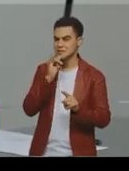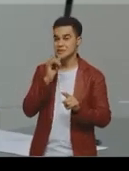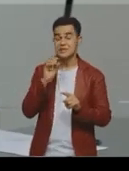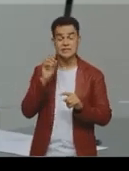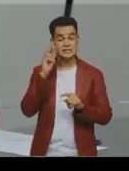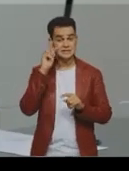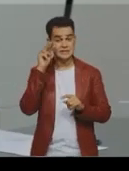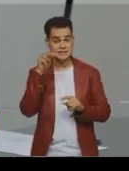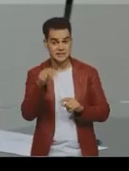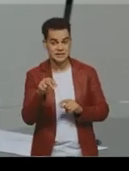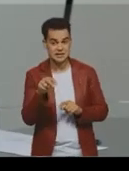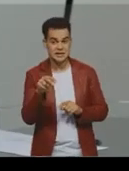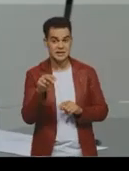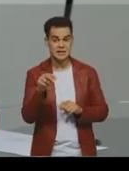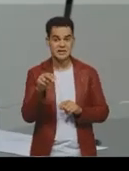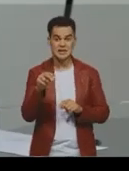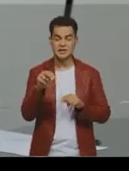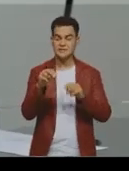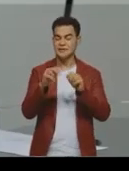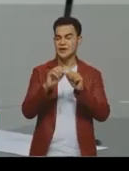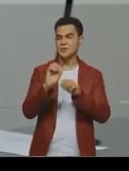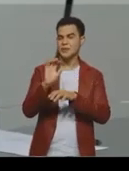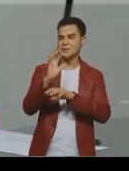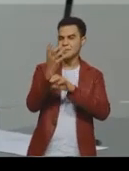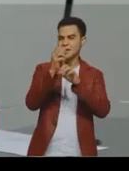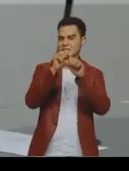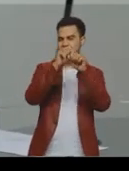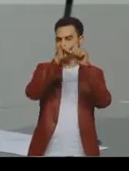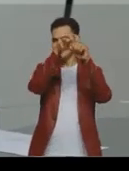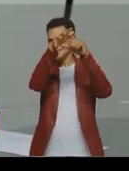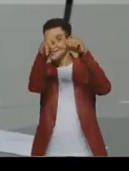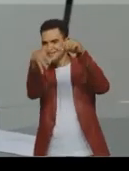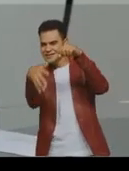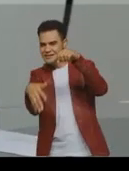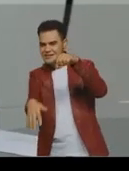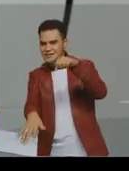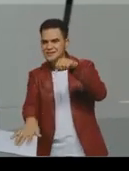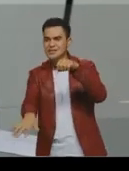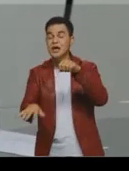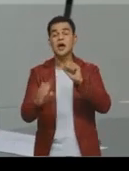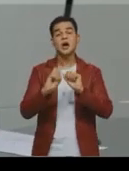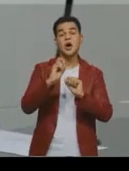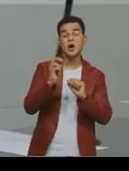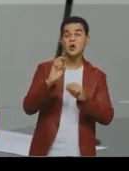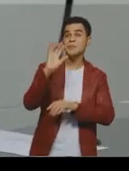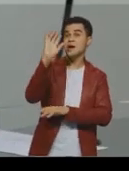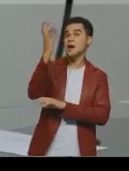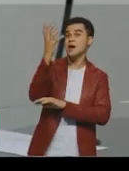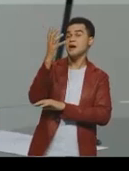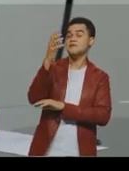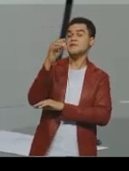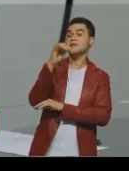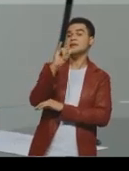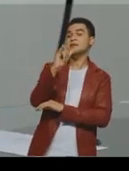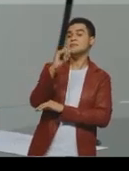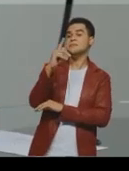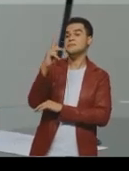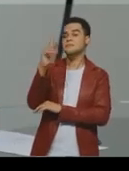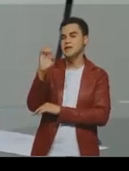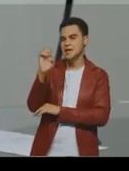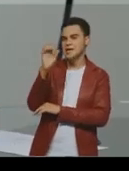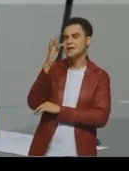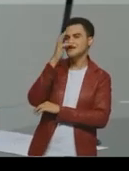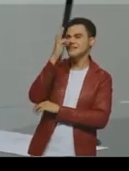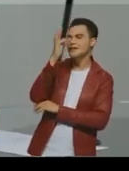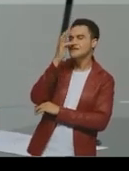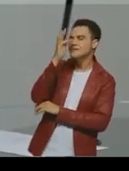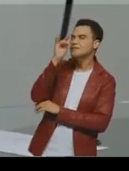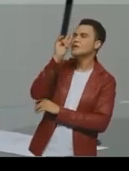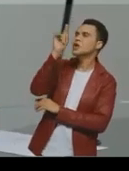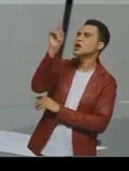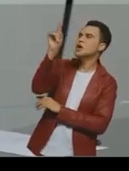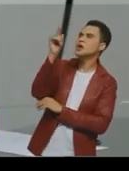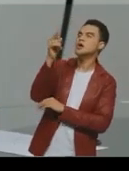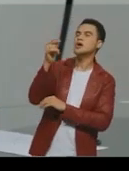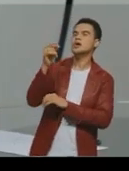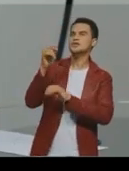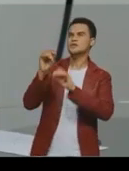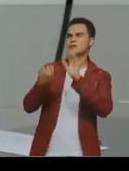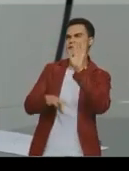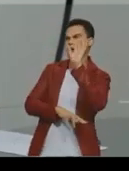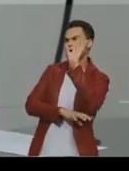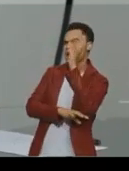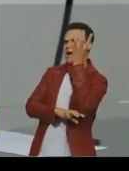samambaia, ou observa um ipê, ou um pinheiro, o que a gente vai estar enxergando, né, o